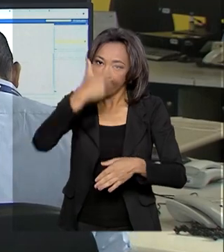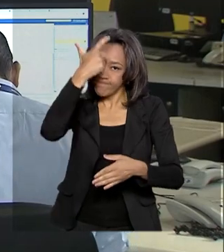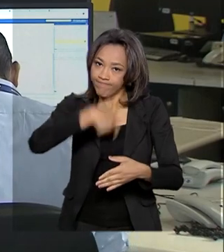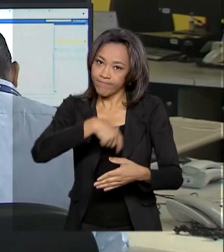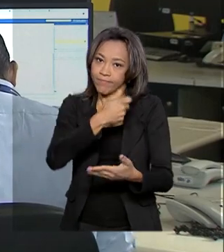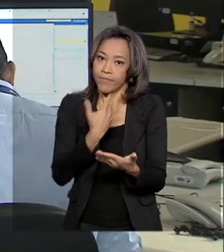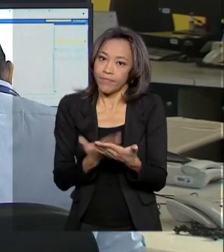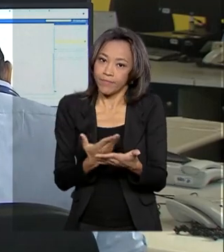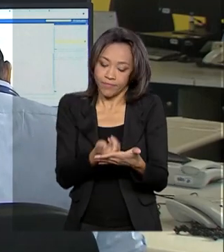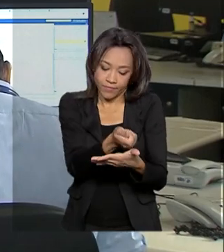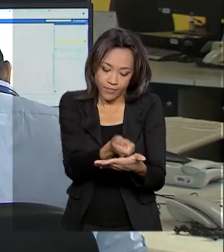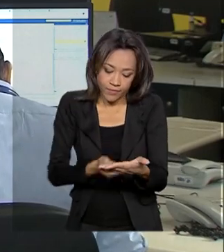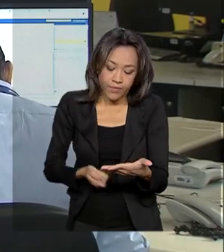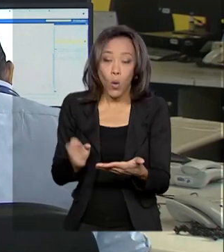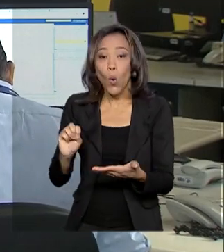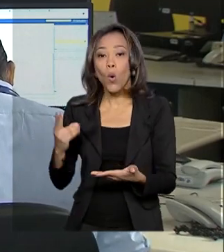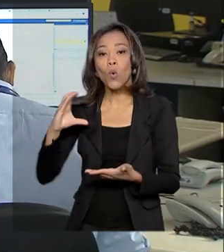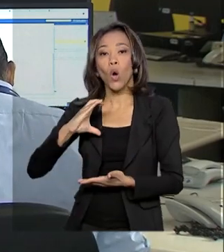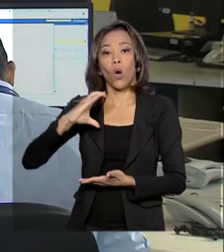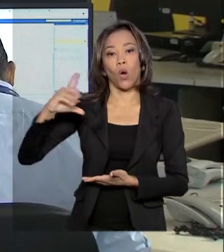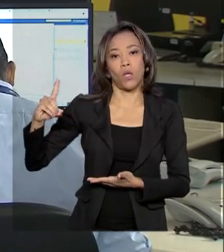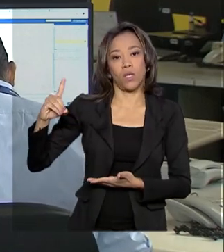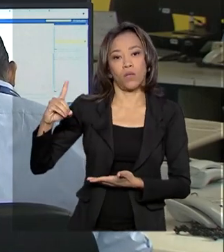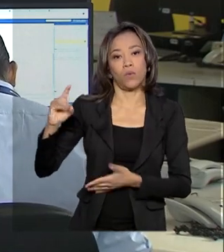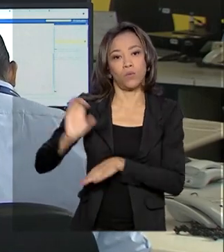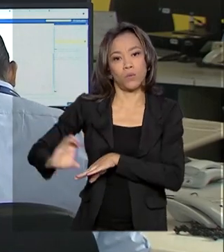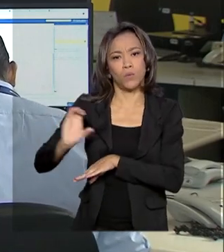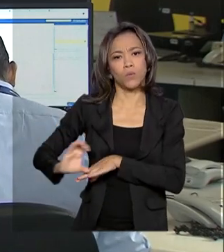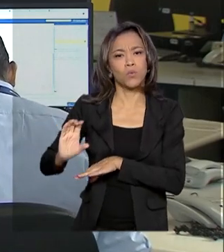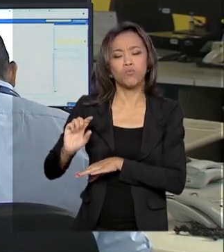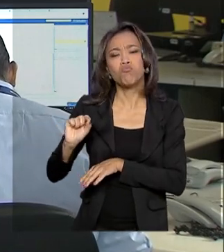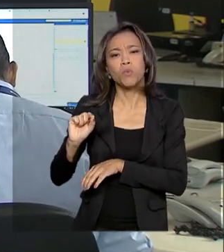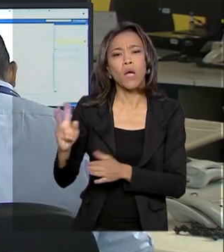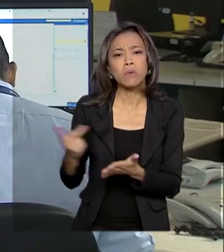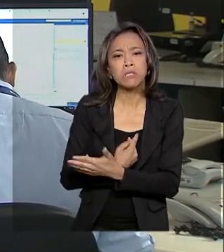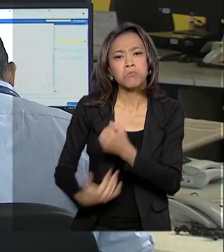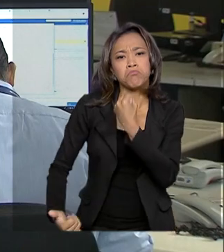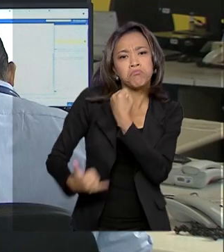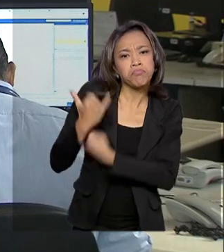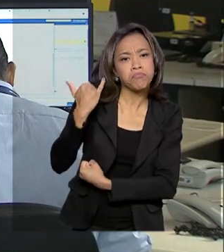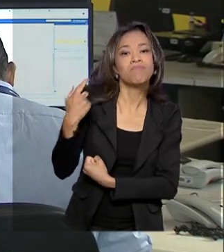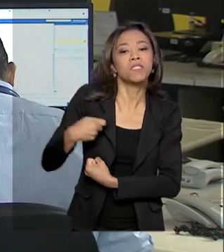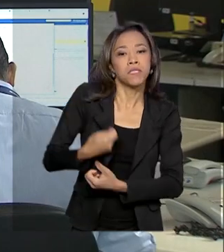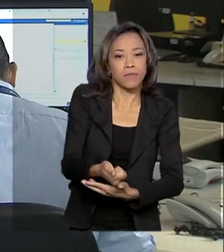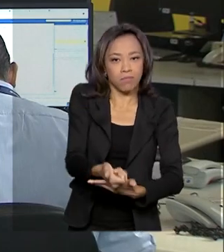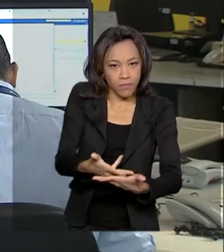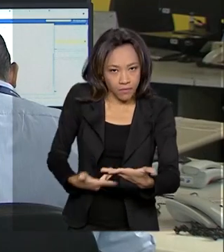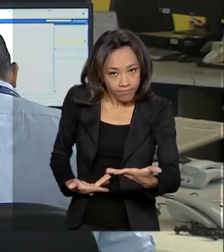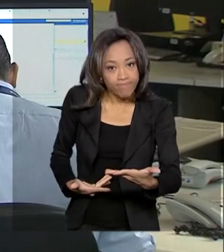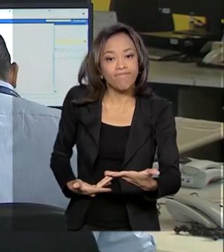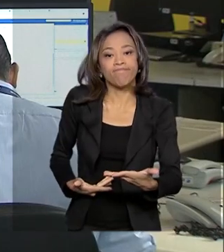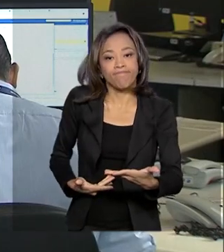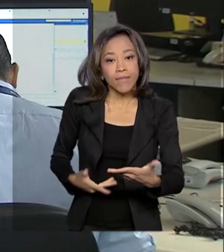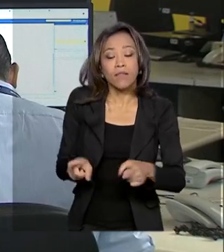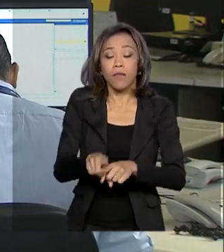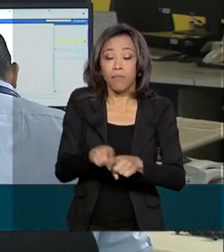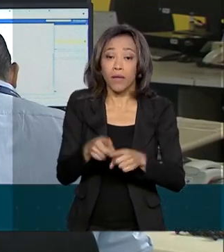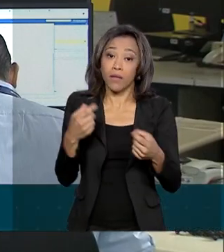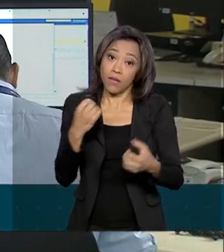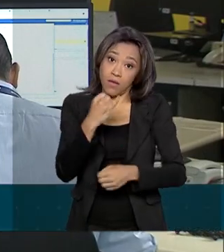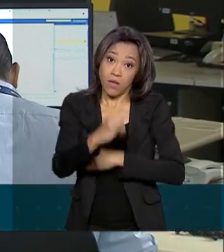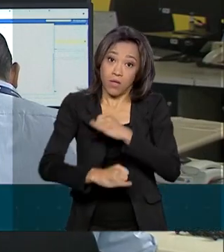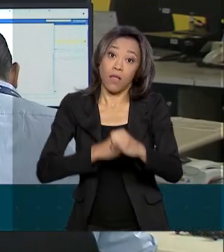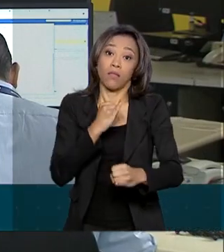ou pelo coordenador do curso, dependendo do motivo da ausência. O processo deve ser feito também pela internet.